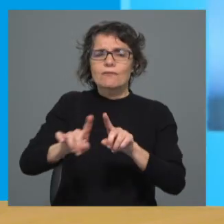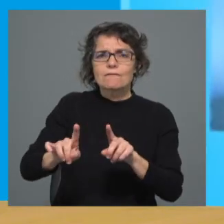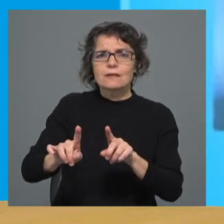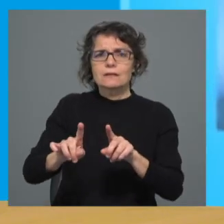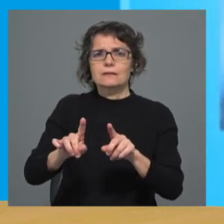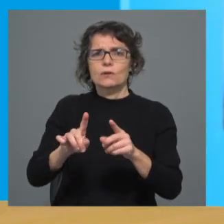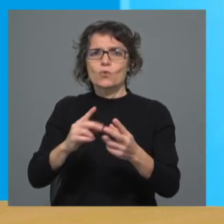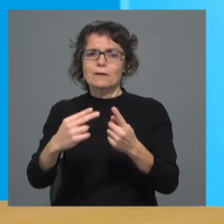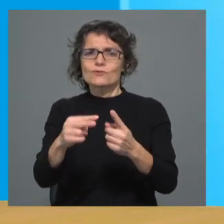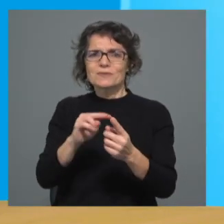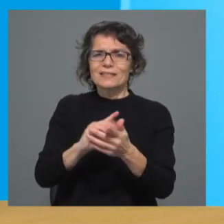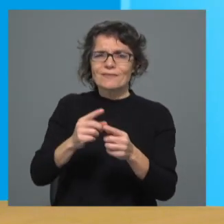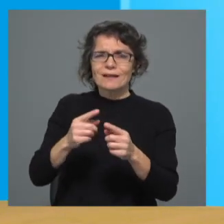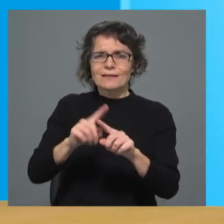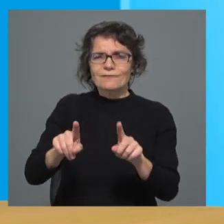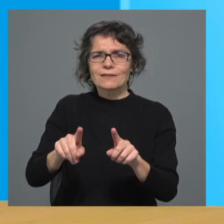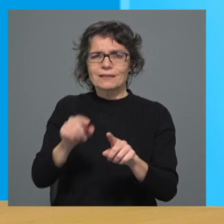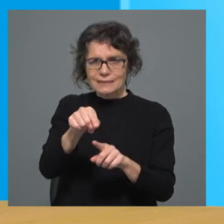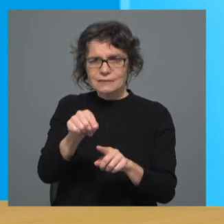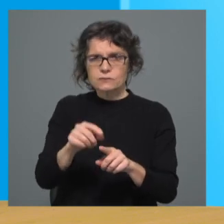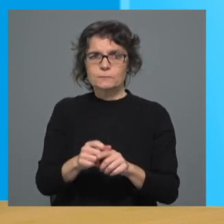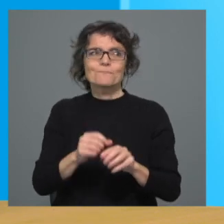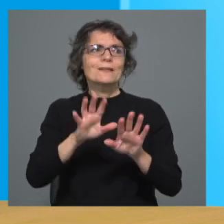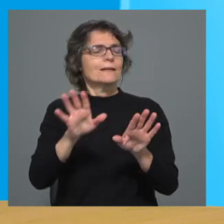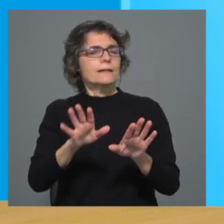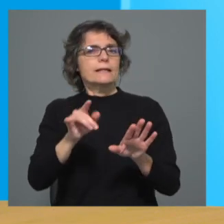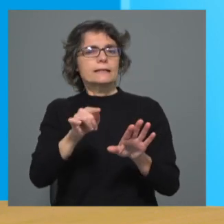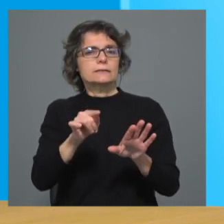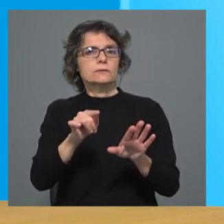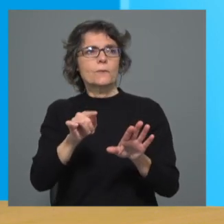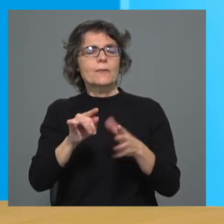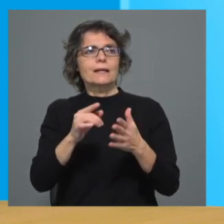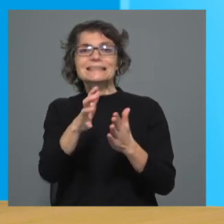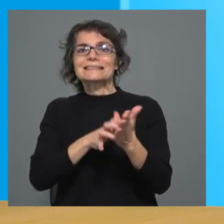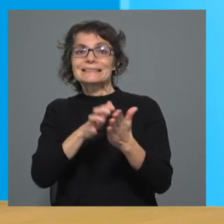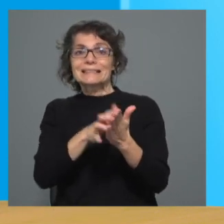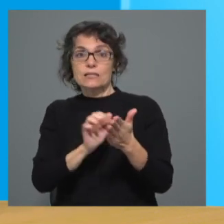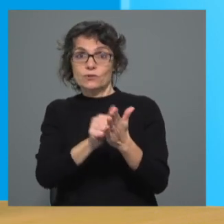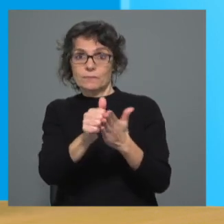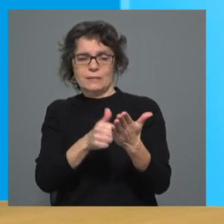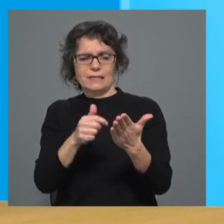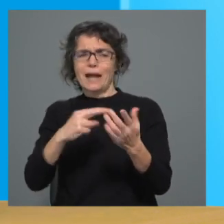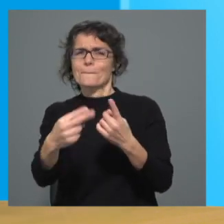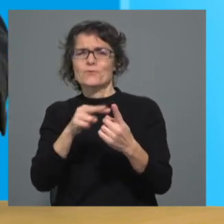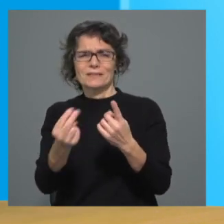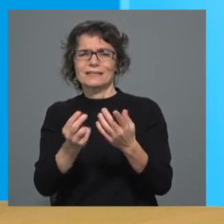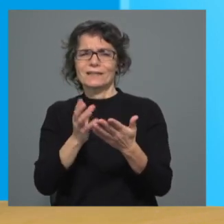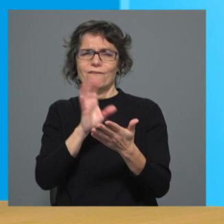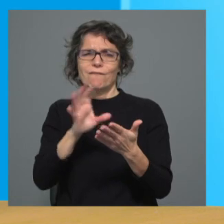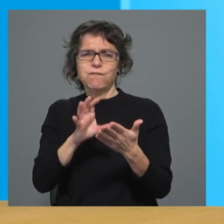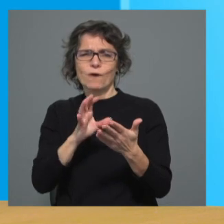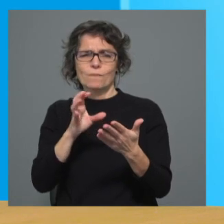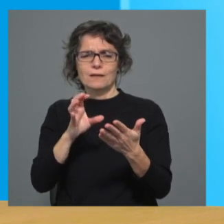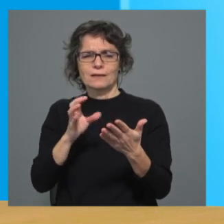bonito porque apresenta essas múltiplas interpretações, a existencialista, a materialista, a teologia da